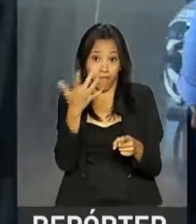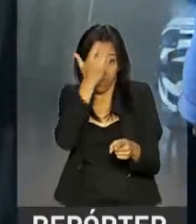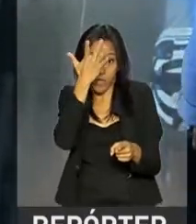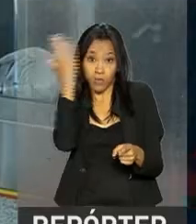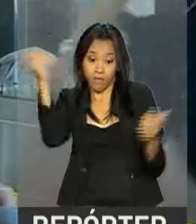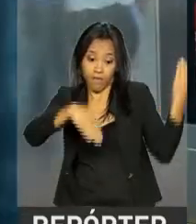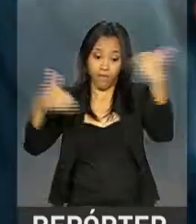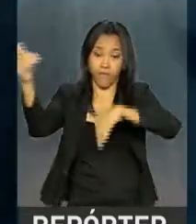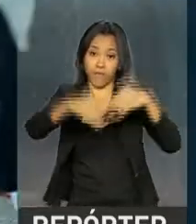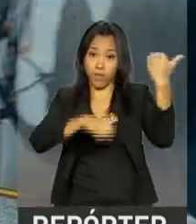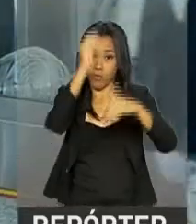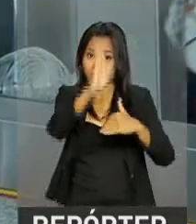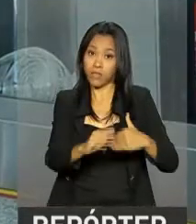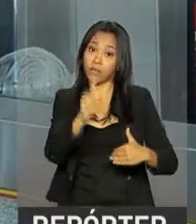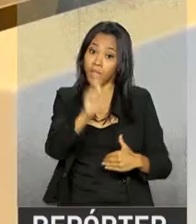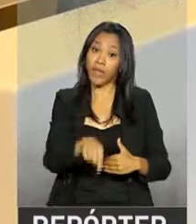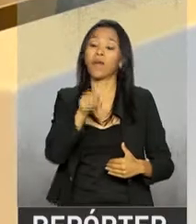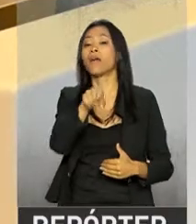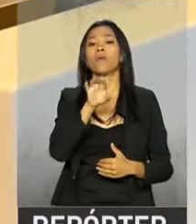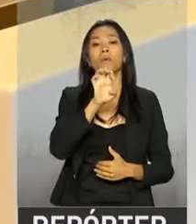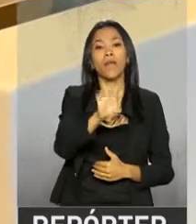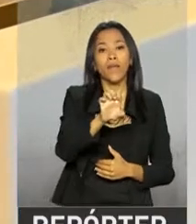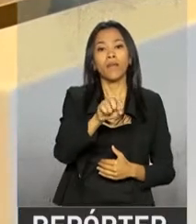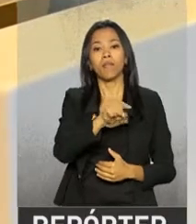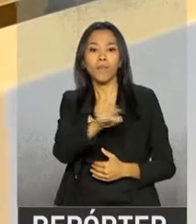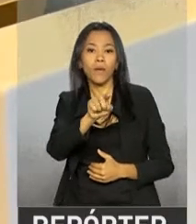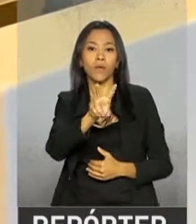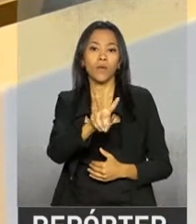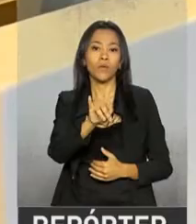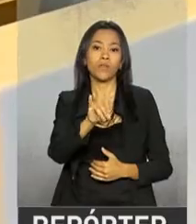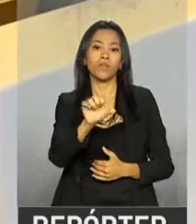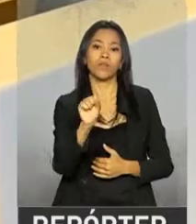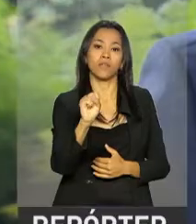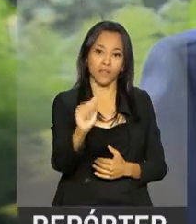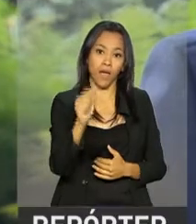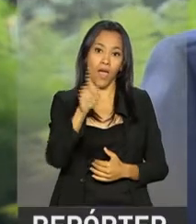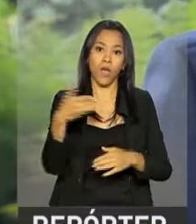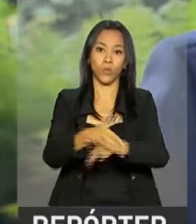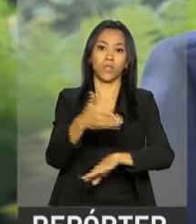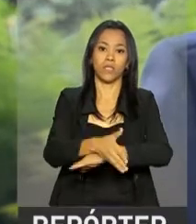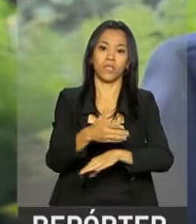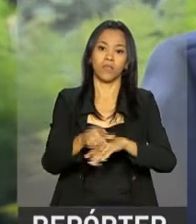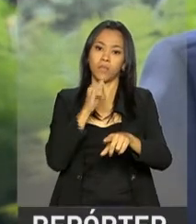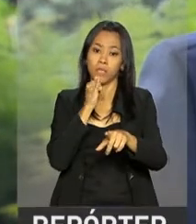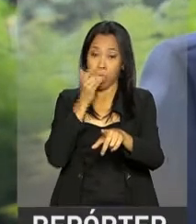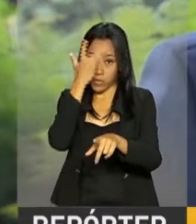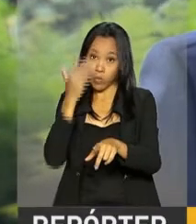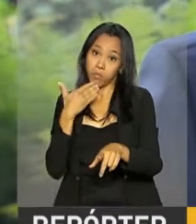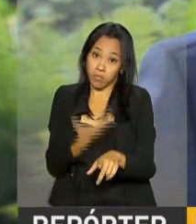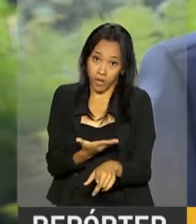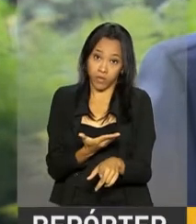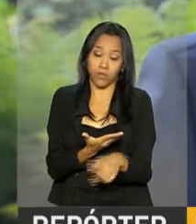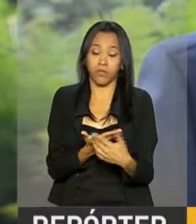país uma delas é o e visa o programa de vista de visita por meio eletrônico a pessoa faz o pedido do visto seja